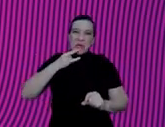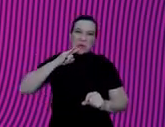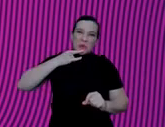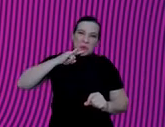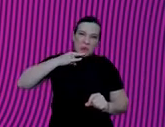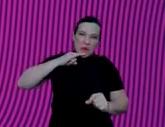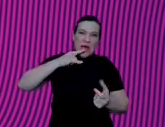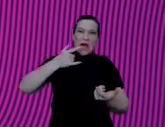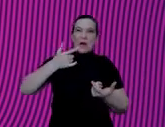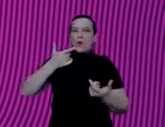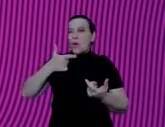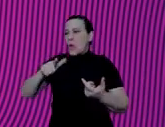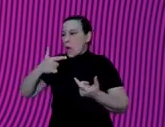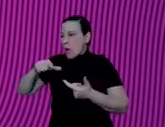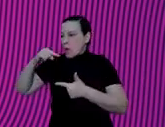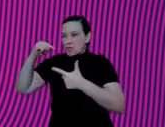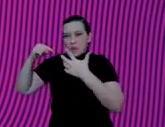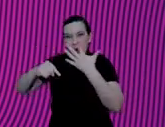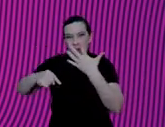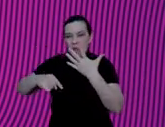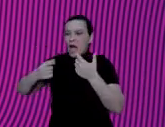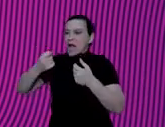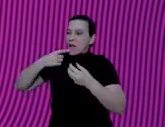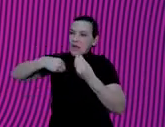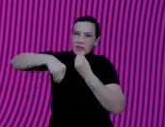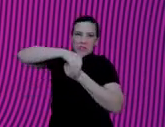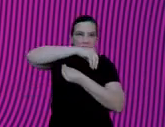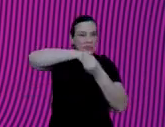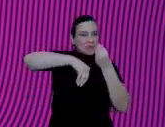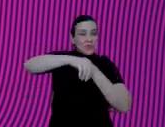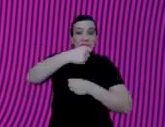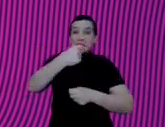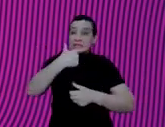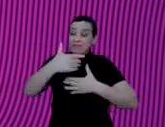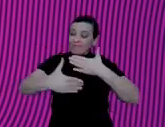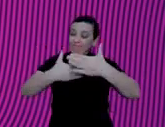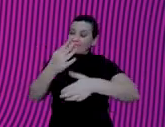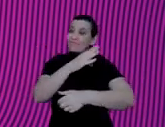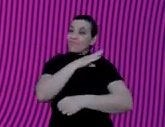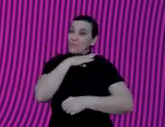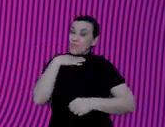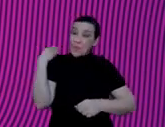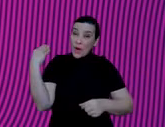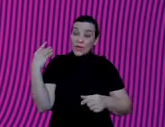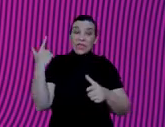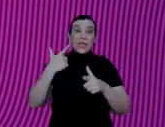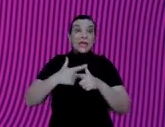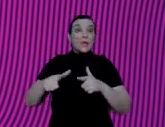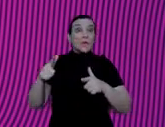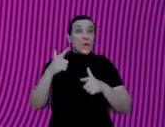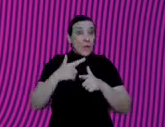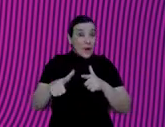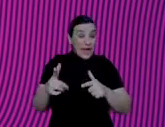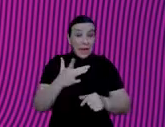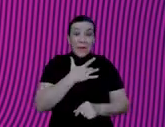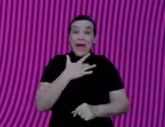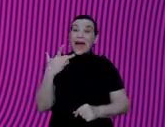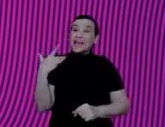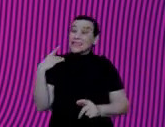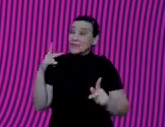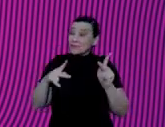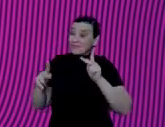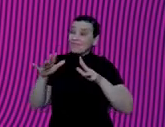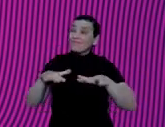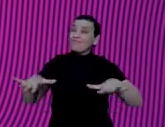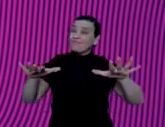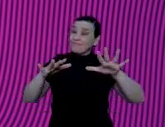atribuídos ao elemento do opioide. Então, a dimensão do problema de saúde pública é essa, né? Também o número